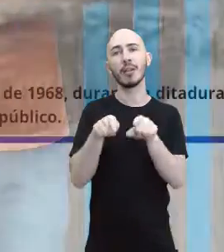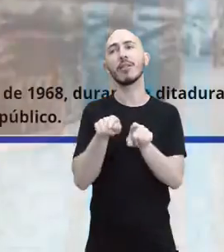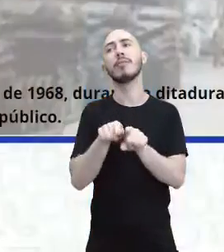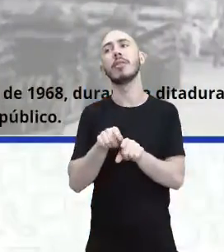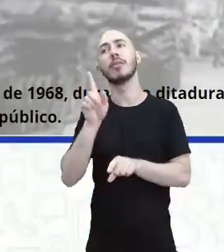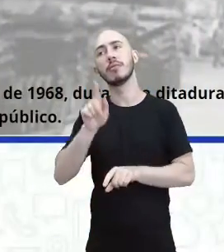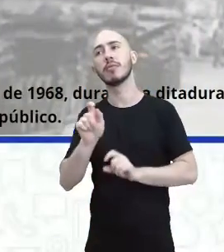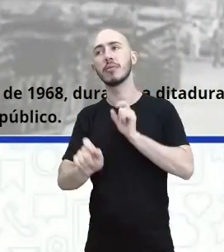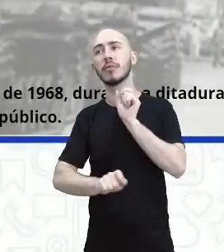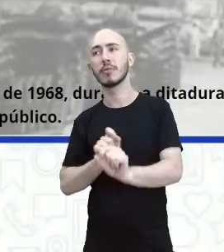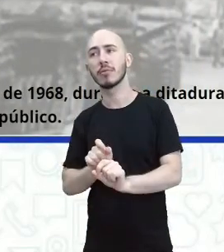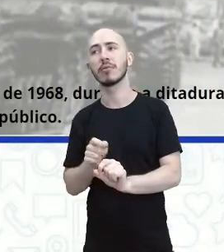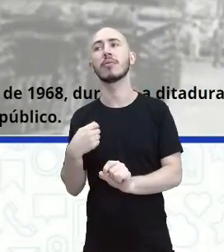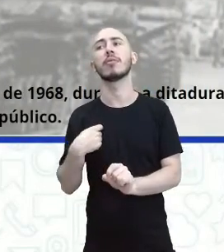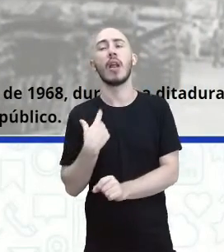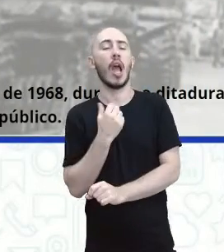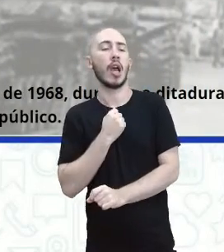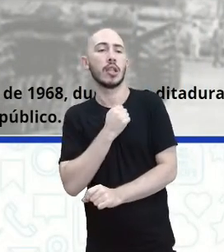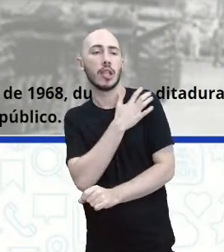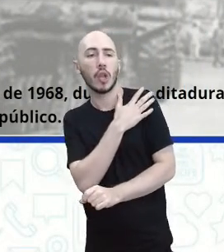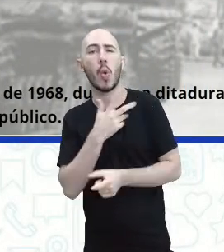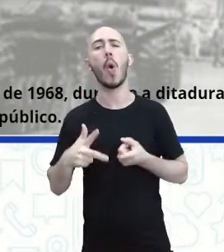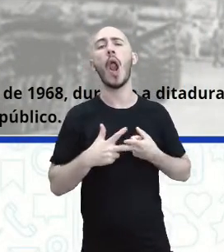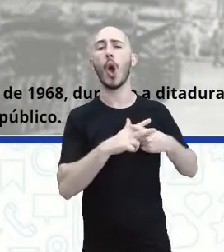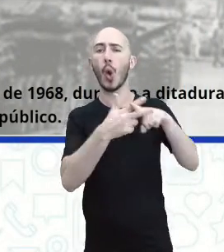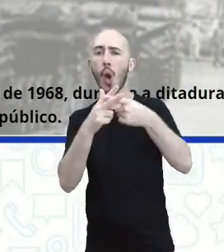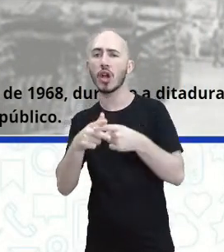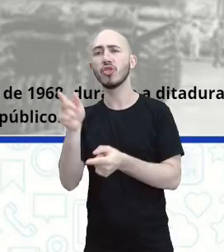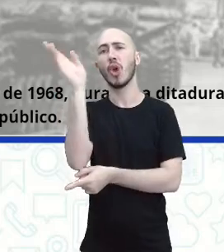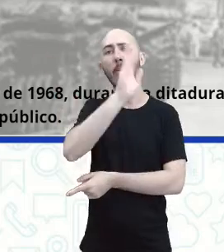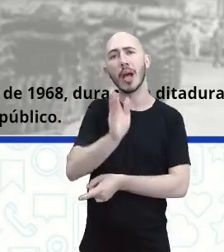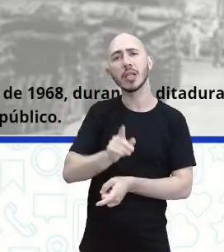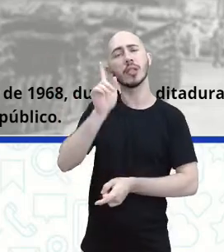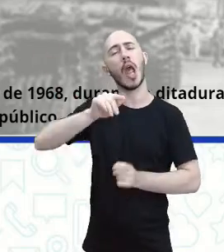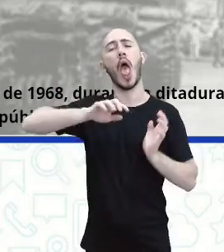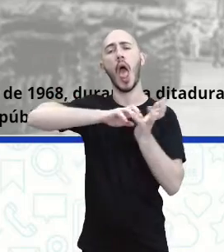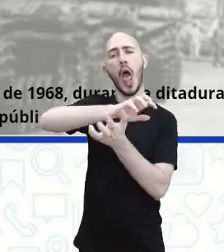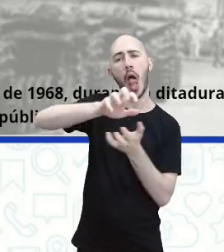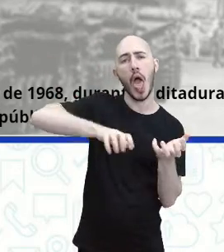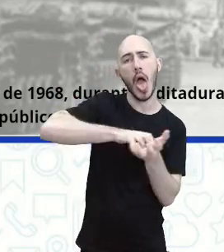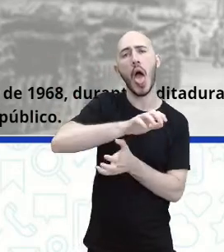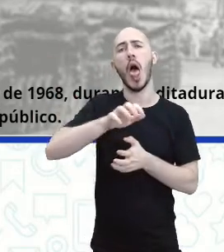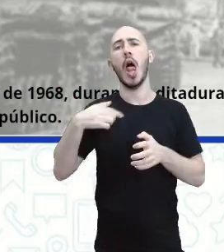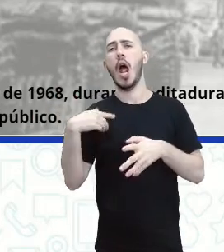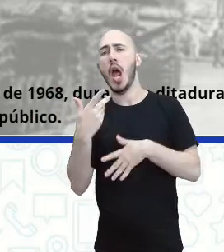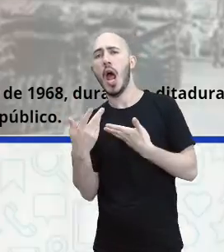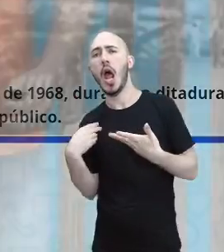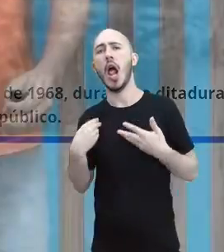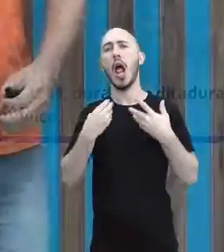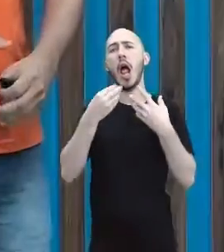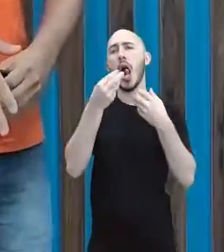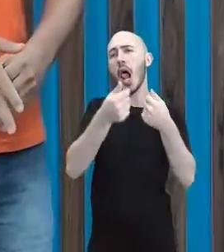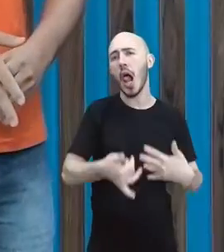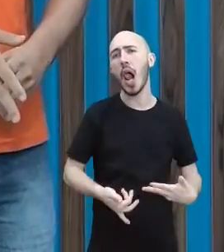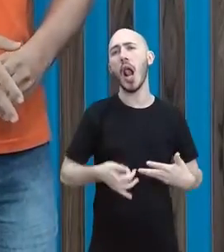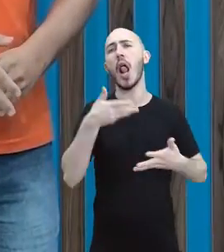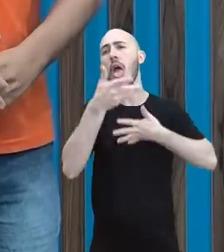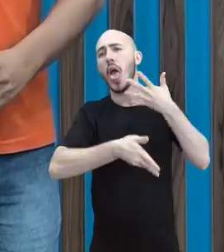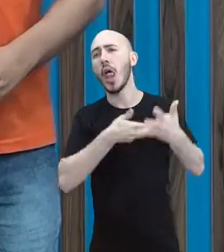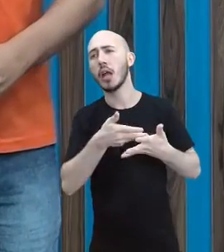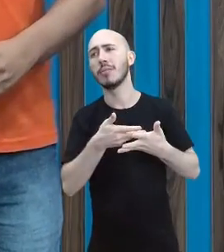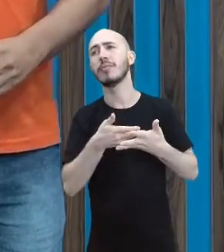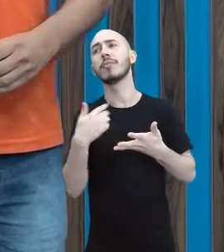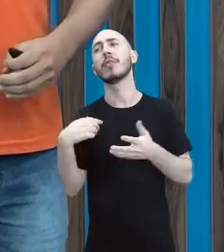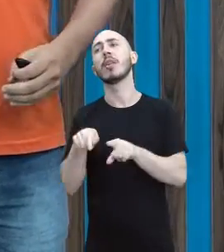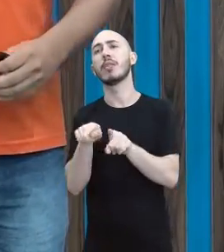assim, olha, a ditadura veio aí para corrigir o Brasil, a revolução, aquele negócio todo. Teve gente que inclusive apoiou, depois perdeu o direito político. É